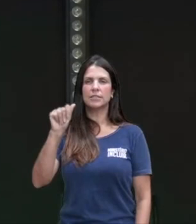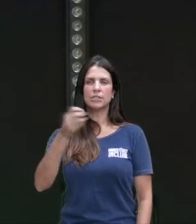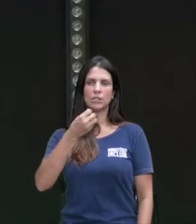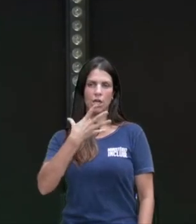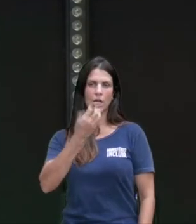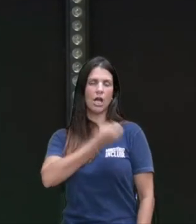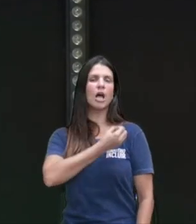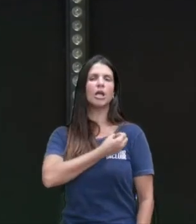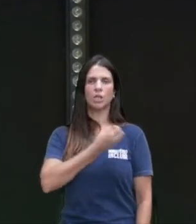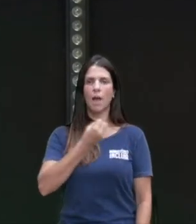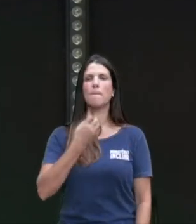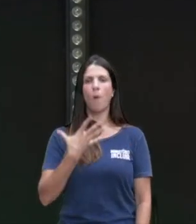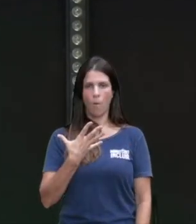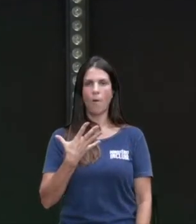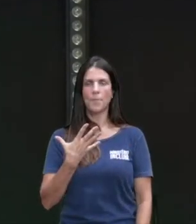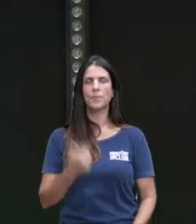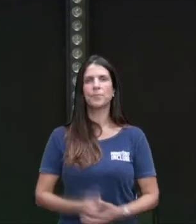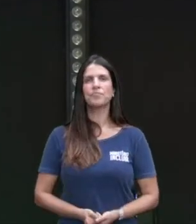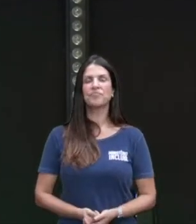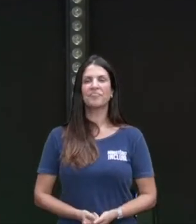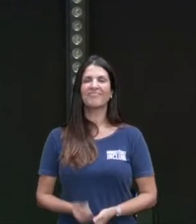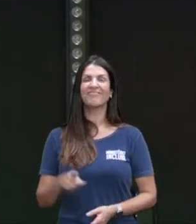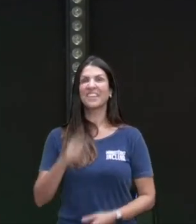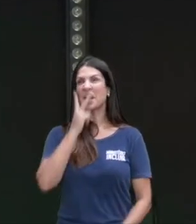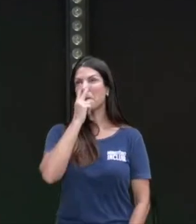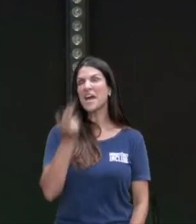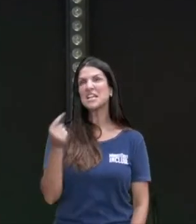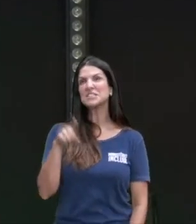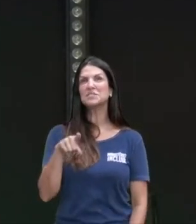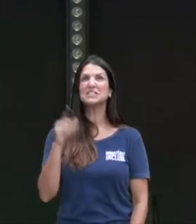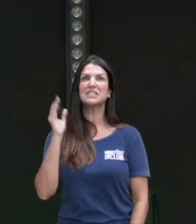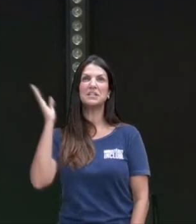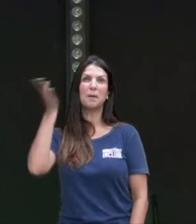Oi e aí que que dá impressão que você é burro